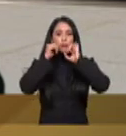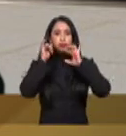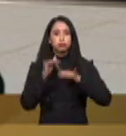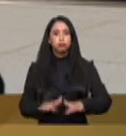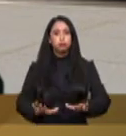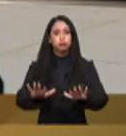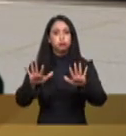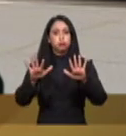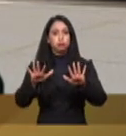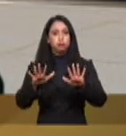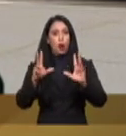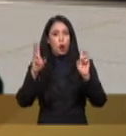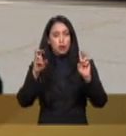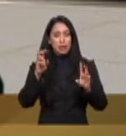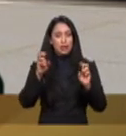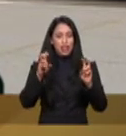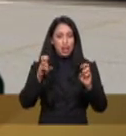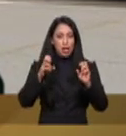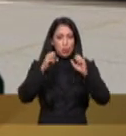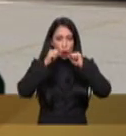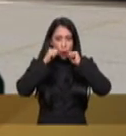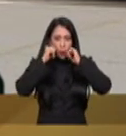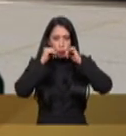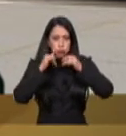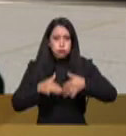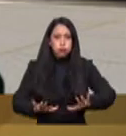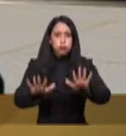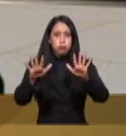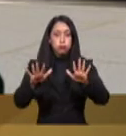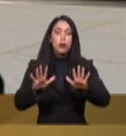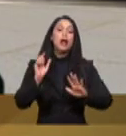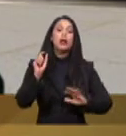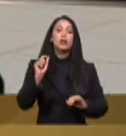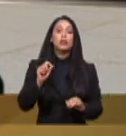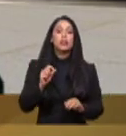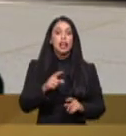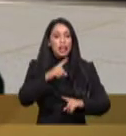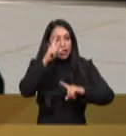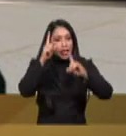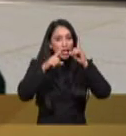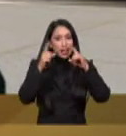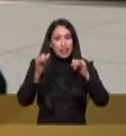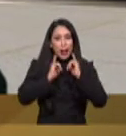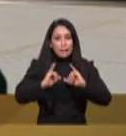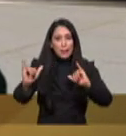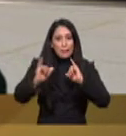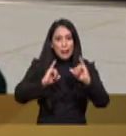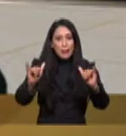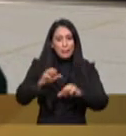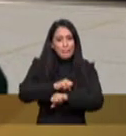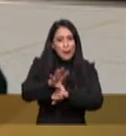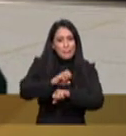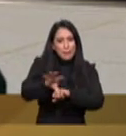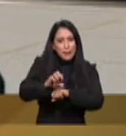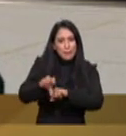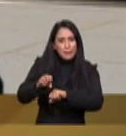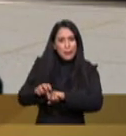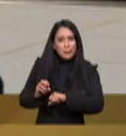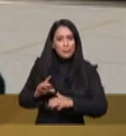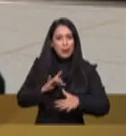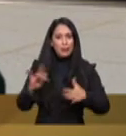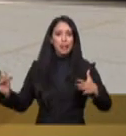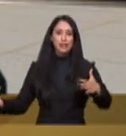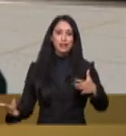termo impulsionamento, adotado pela legislação eleitoral, é uma referência ao mecanismo de criação de publicidade disponibilizado aos usuários das redes